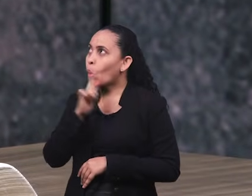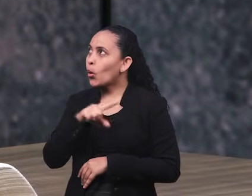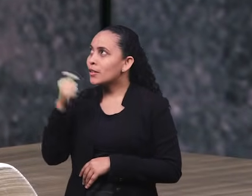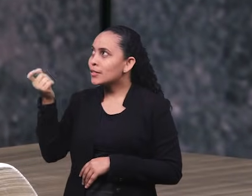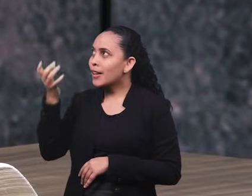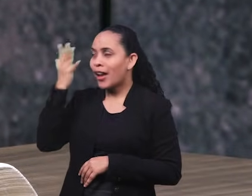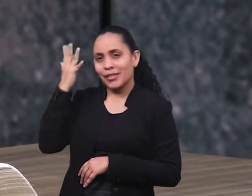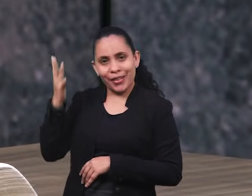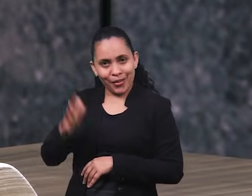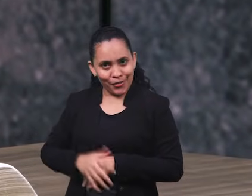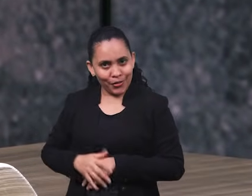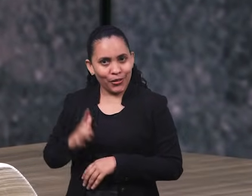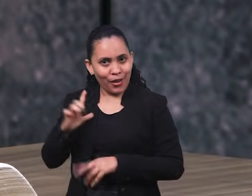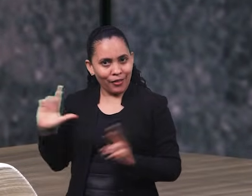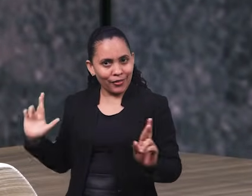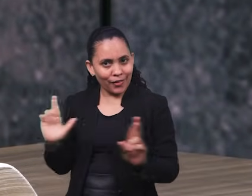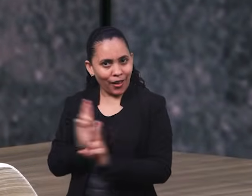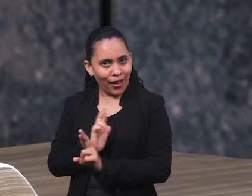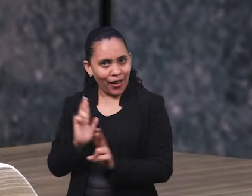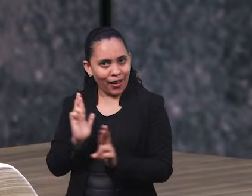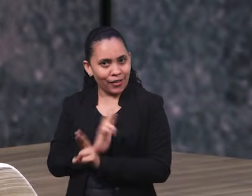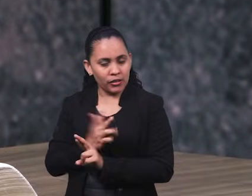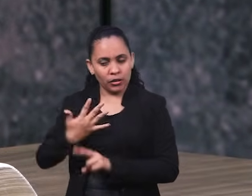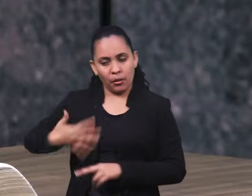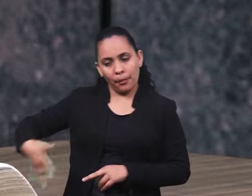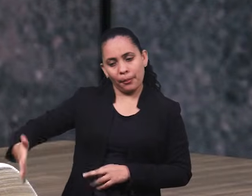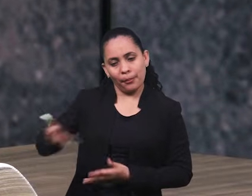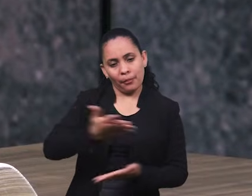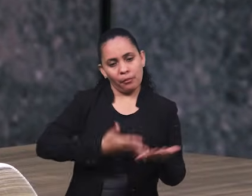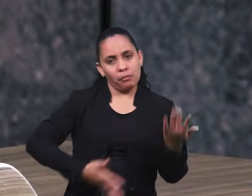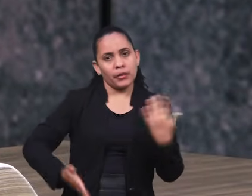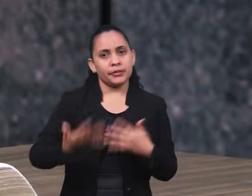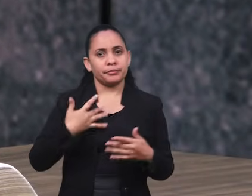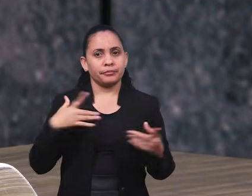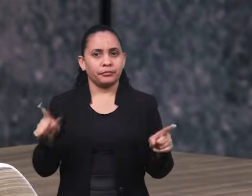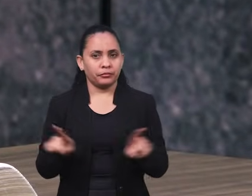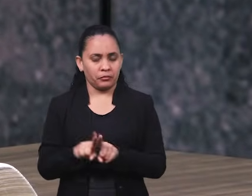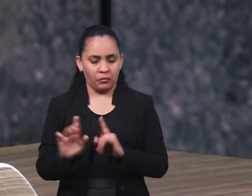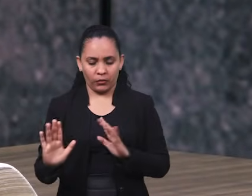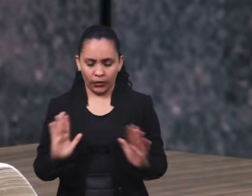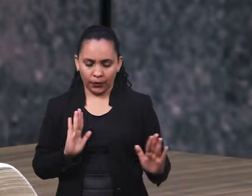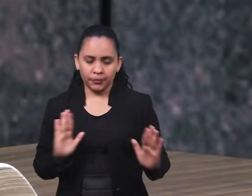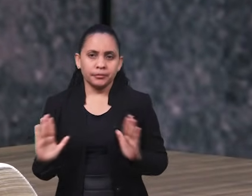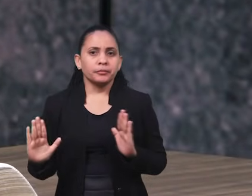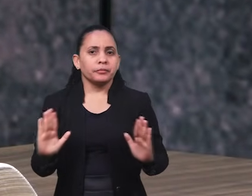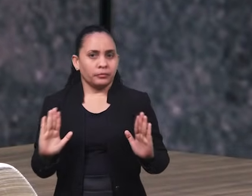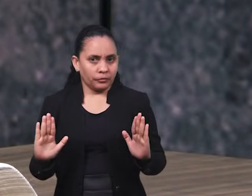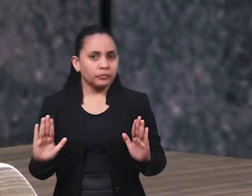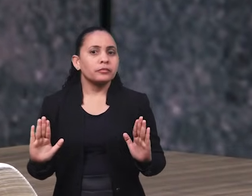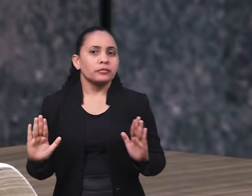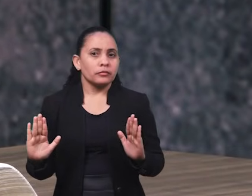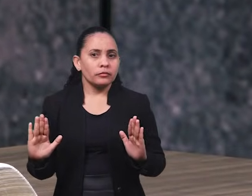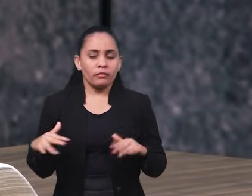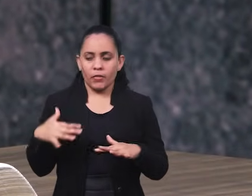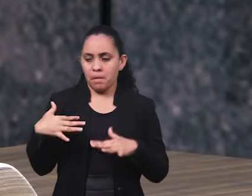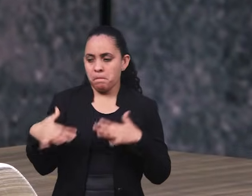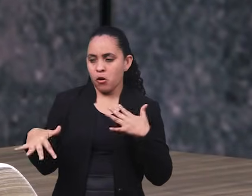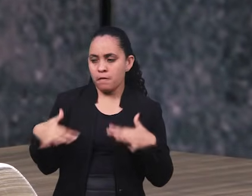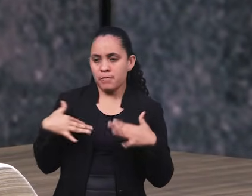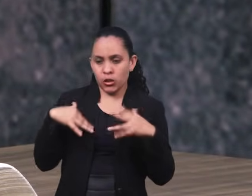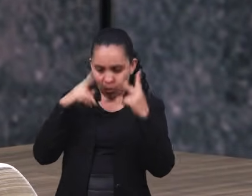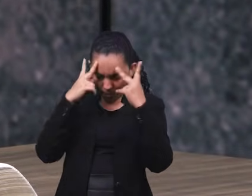E era, de certa maneira, algo que tinha relação com o ambiente até da época, né, em que movimentos